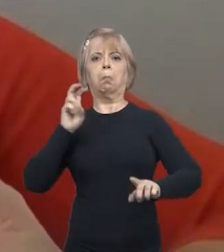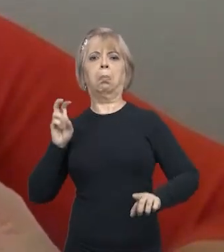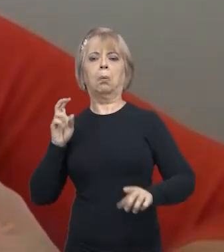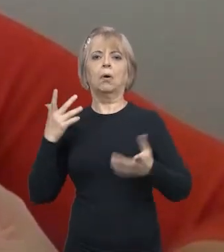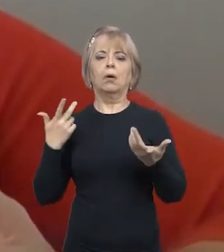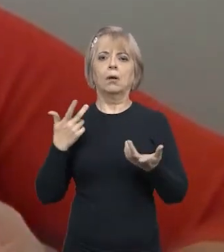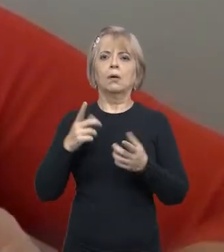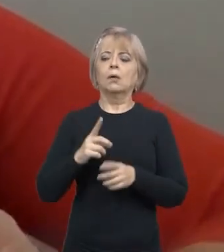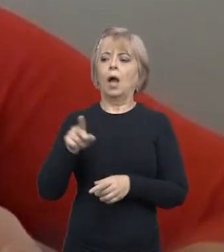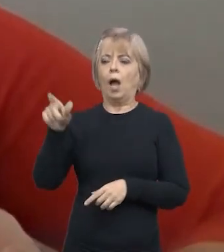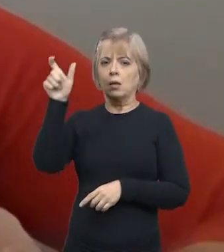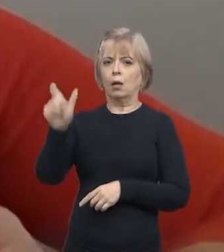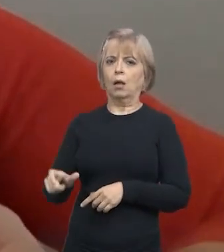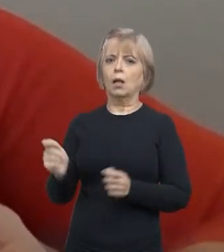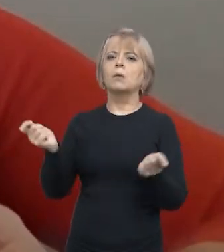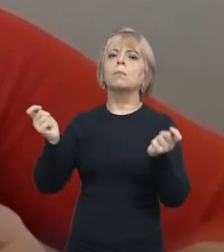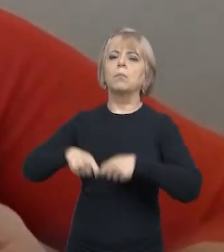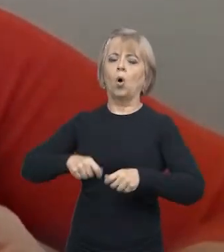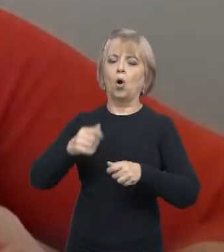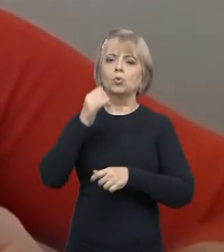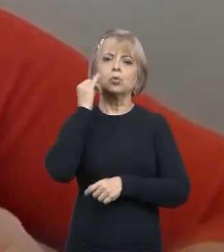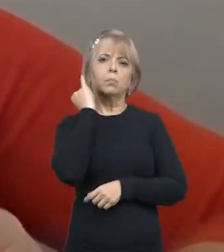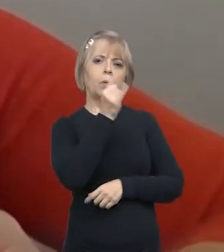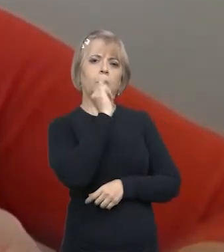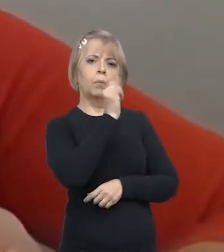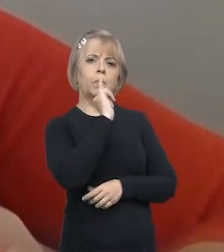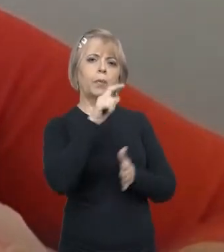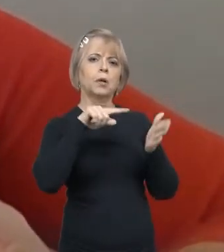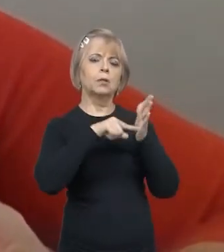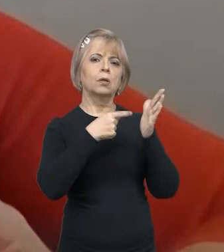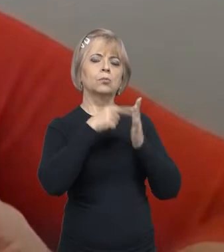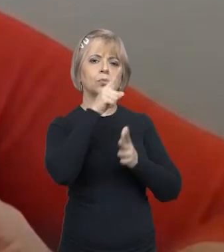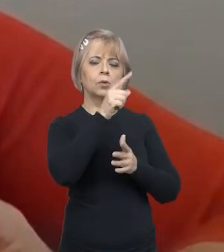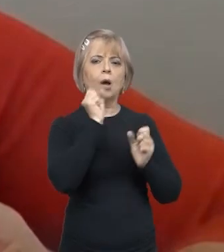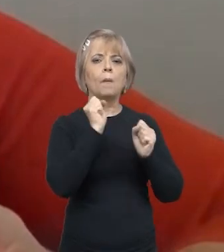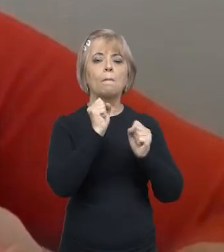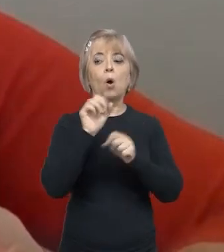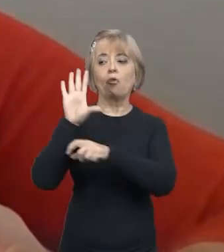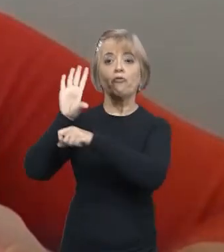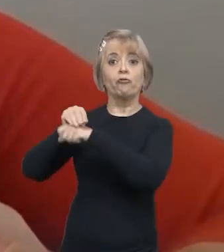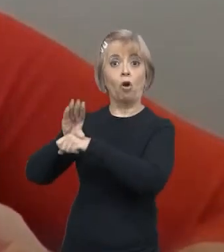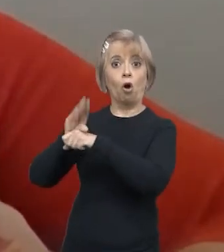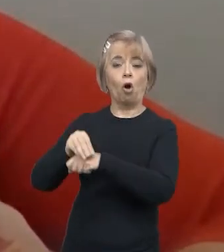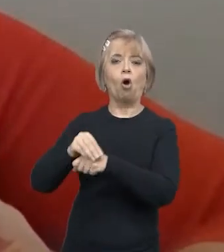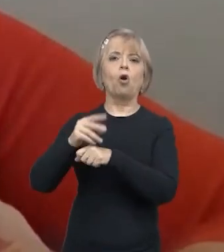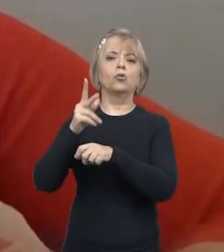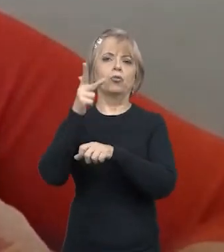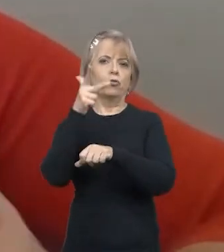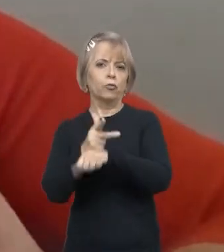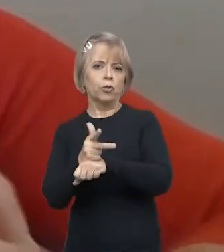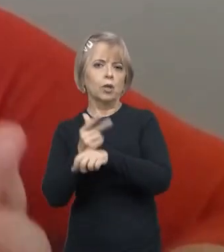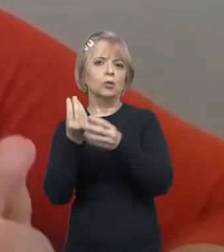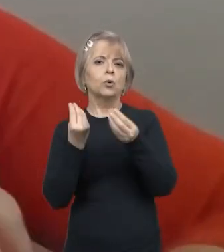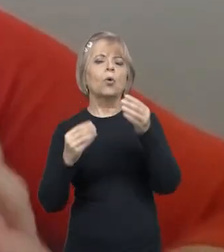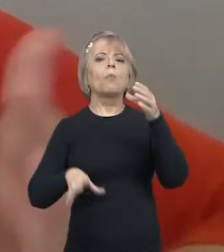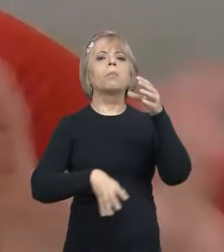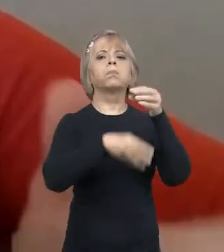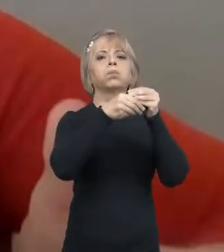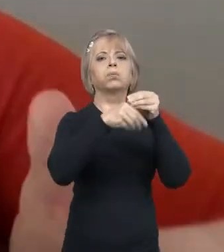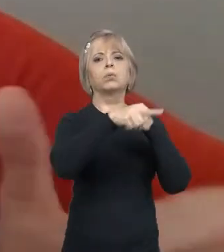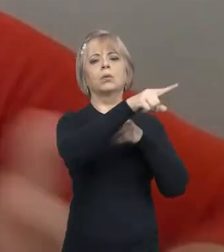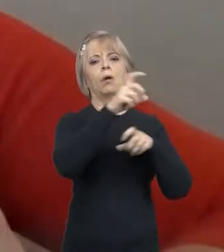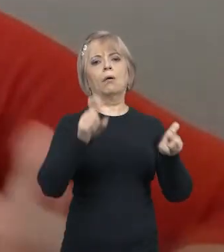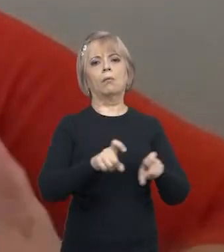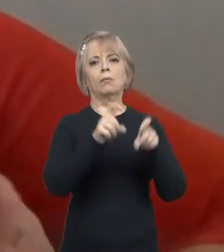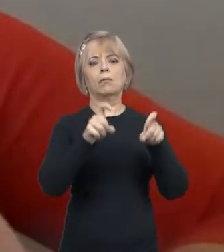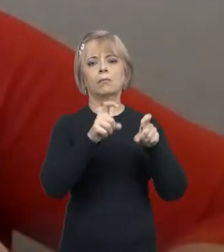pelo fornecedor, ele pode comunicar ao Ministério Público, ele pode anexar uma foto, ele pode anexar um vídeo, e ele vai ajudar